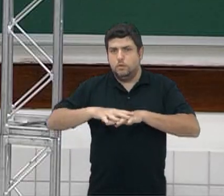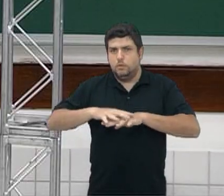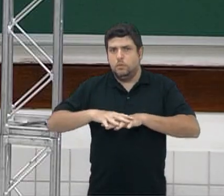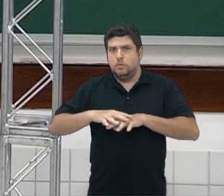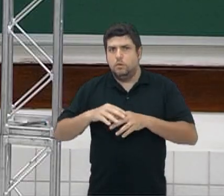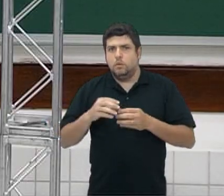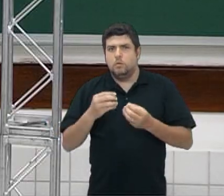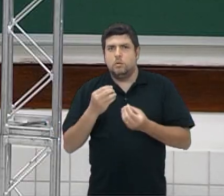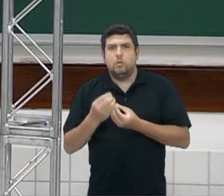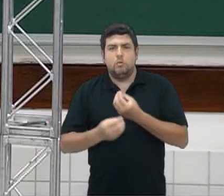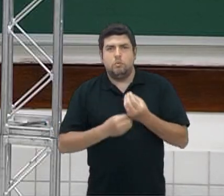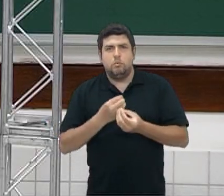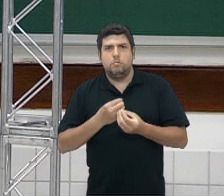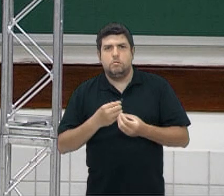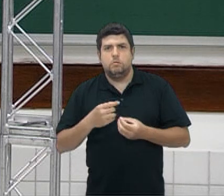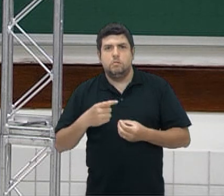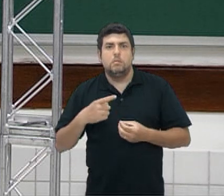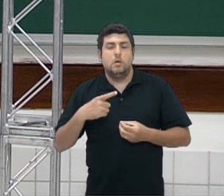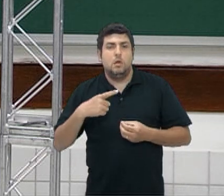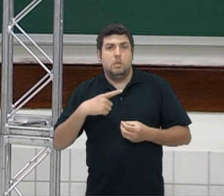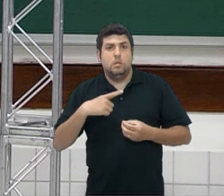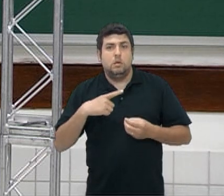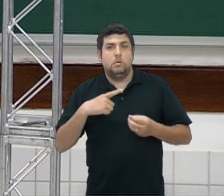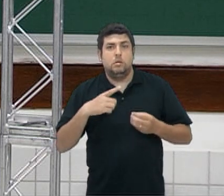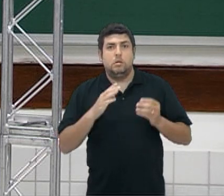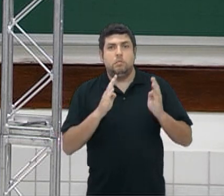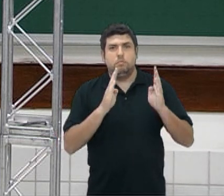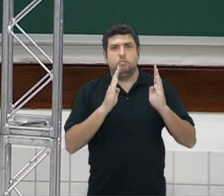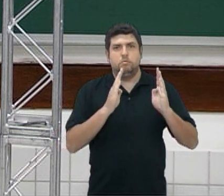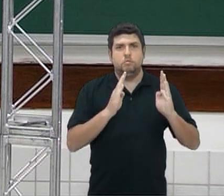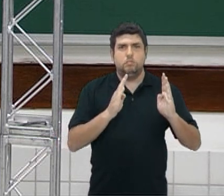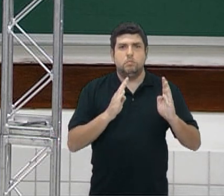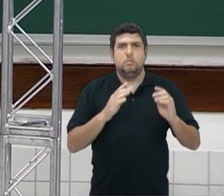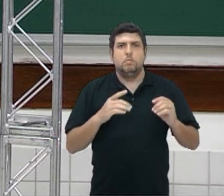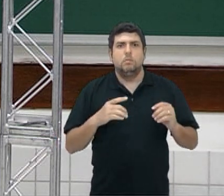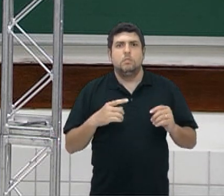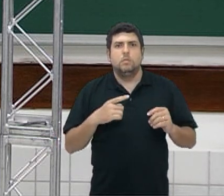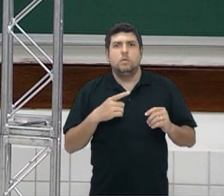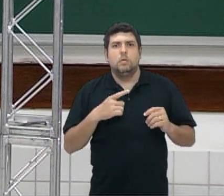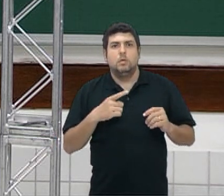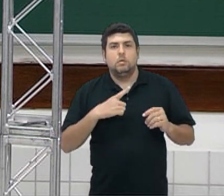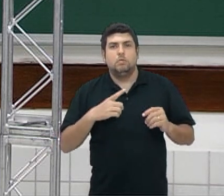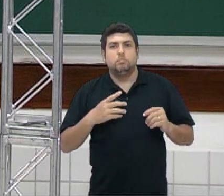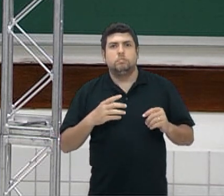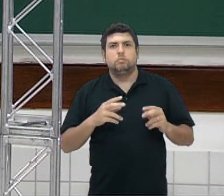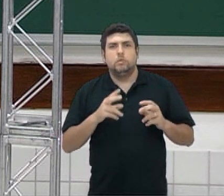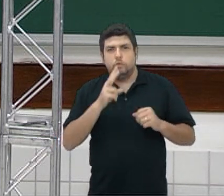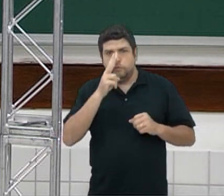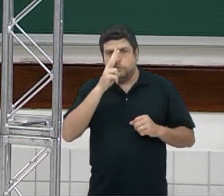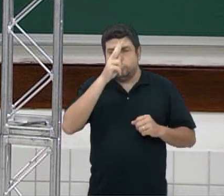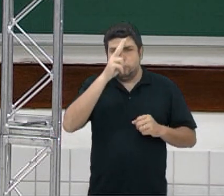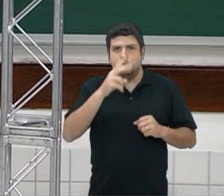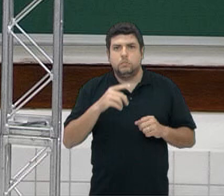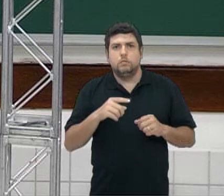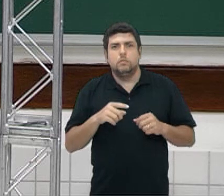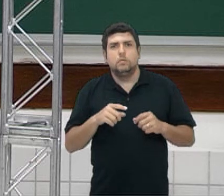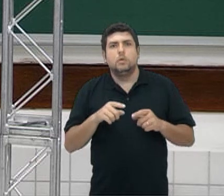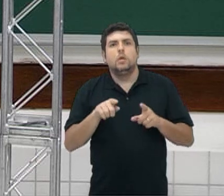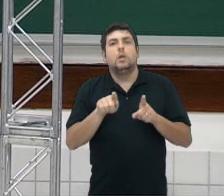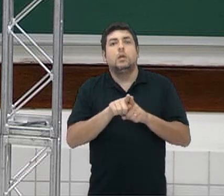módulo, ou seja, ela apresenta uma intensidade, uma direção, que